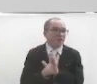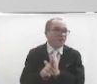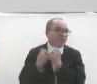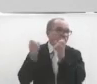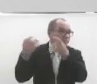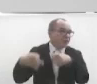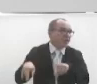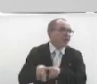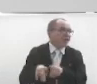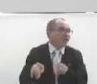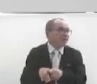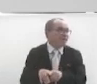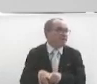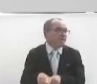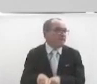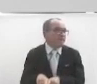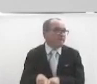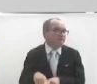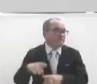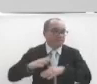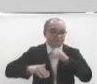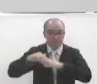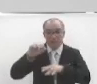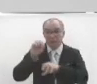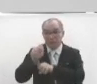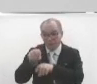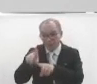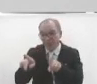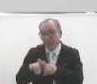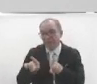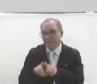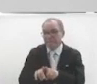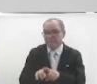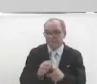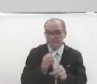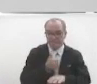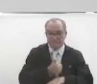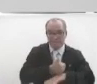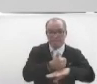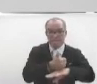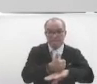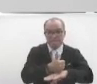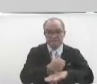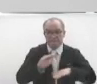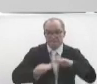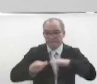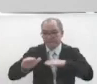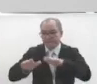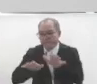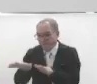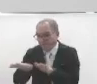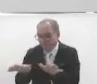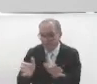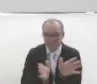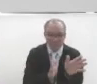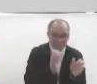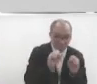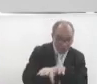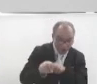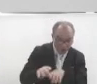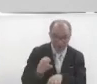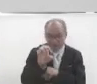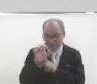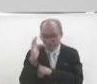supracitado da progressão dos profissionais da educação para o carro assistente de desenvolvimento Educacional a